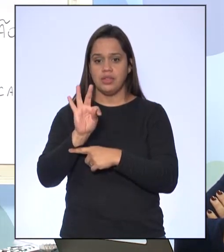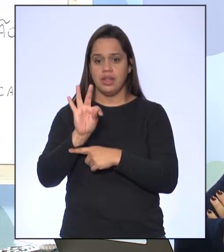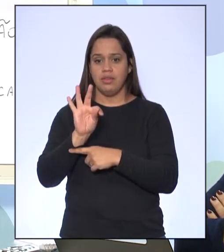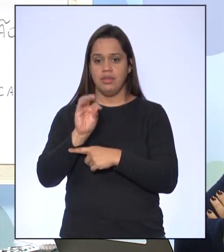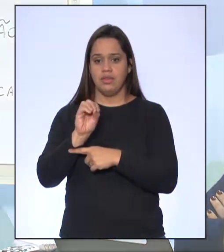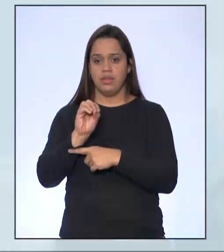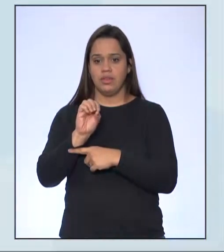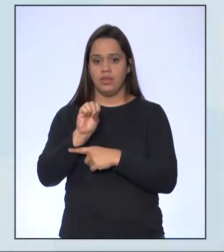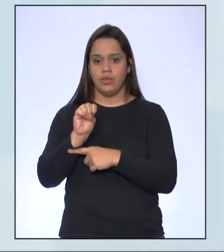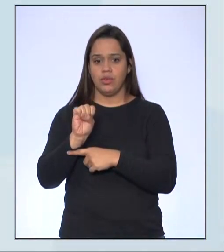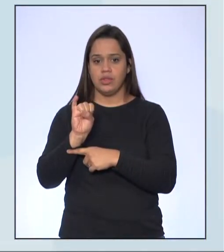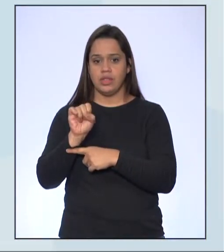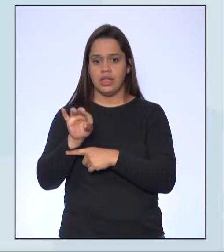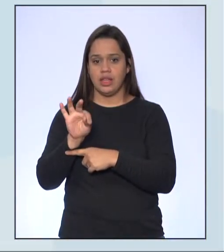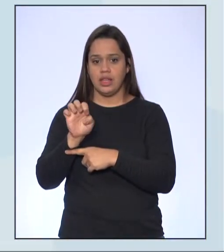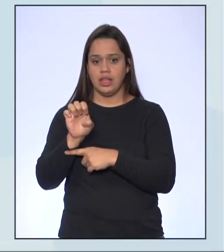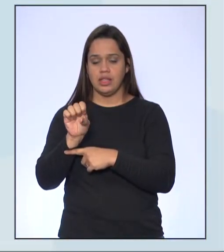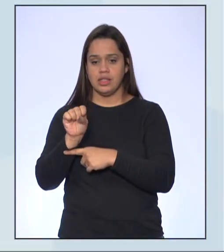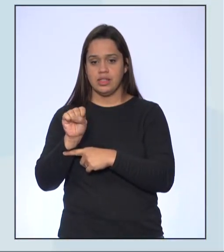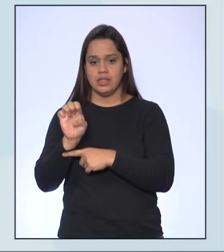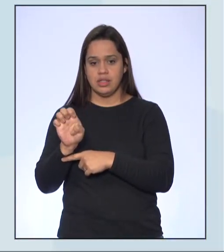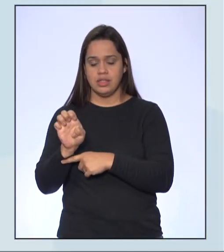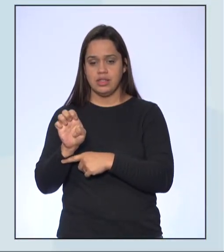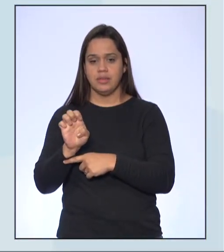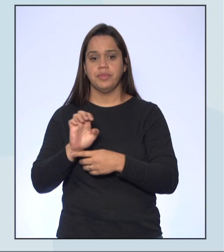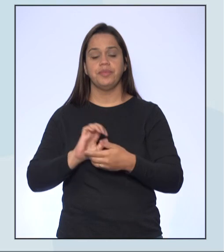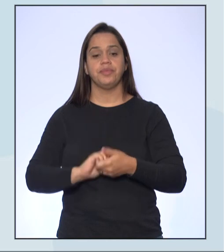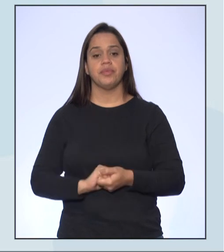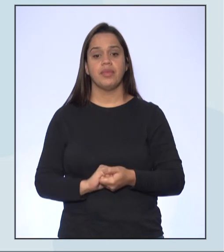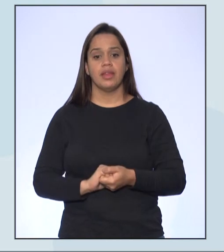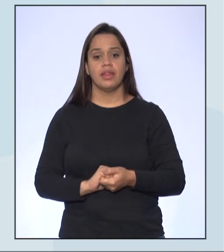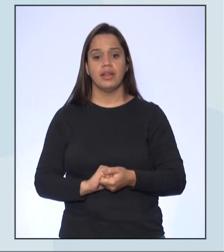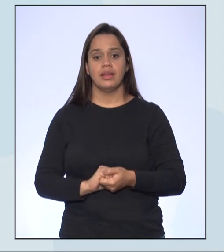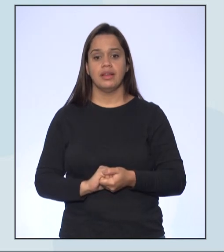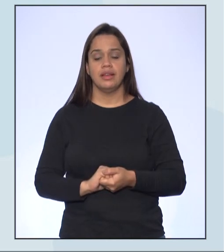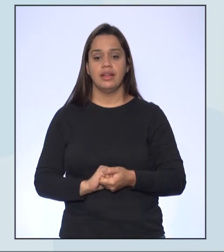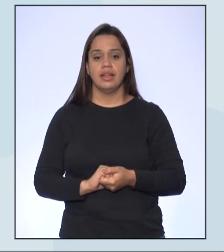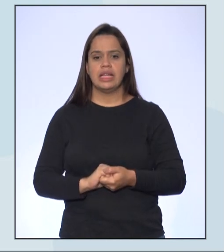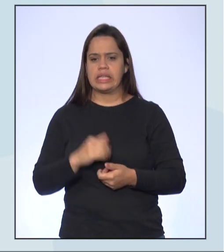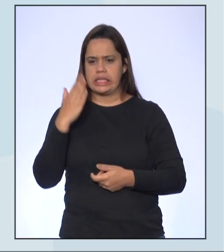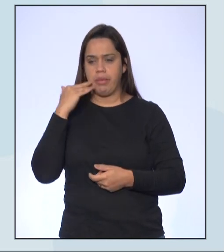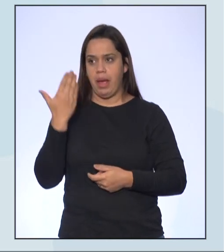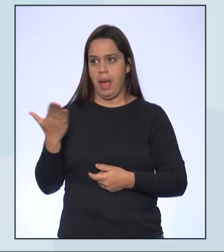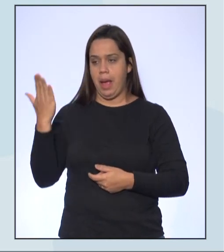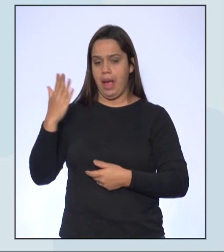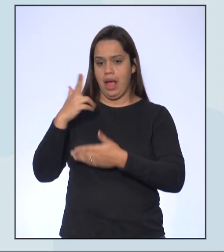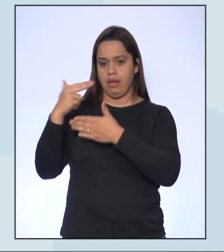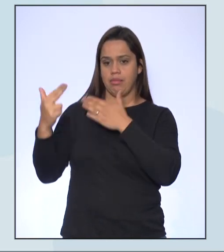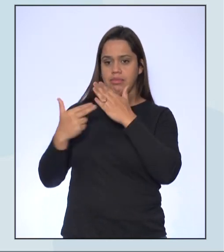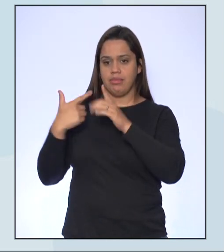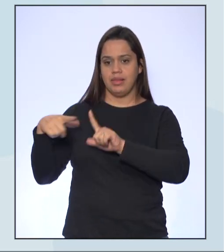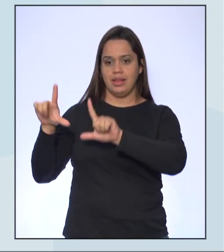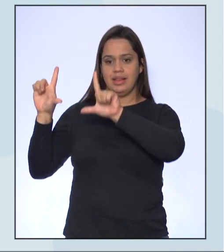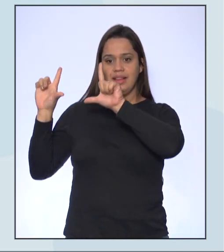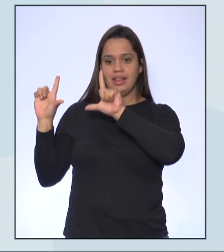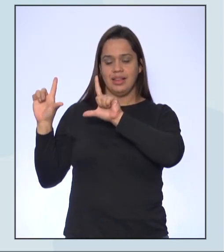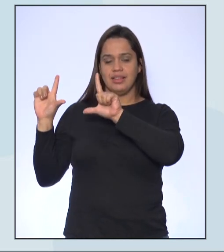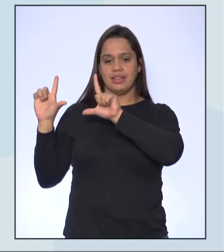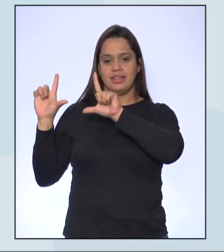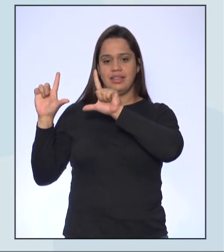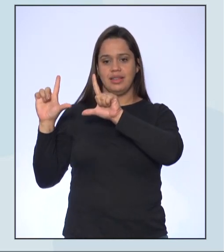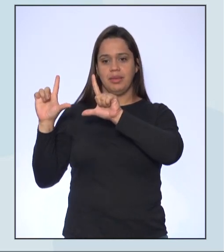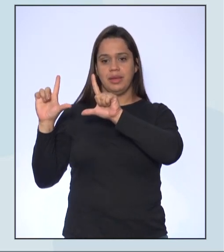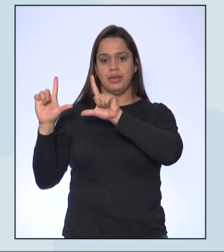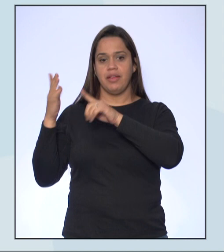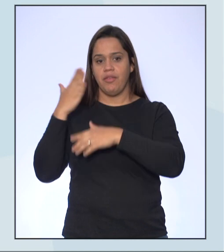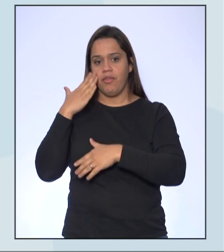Vamos observar a próxima imagem? Olha só que legal. Esse desenho é o desenho do quadro mesmo da professora, que esse ano mesmo, né,